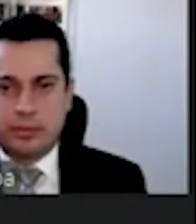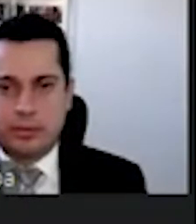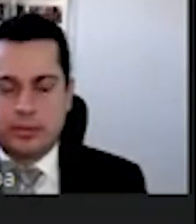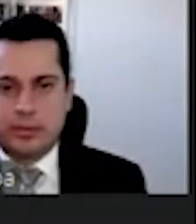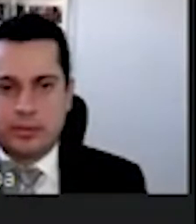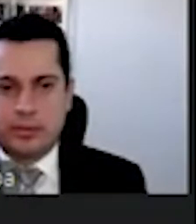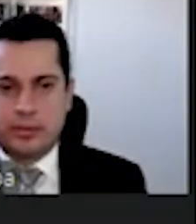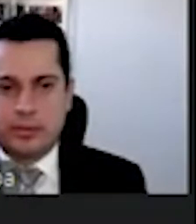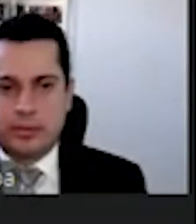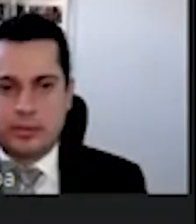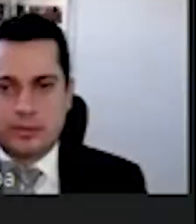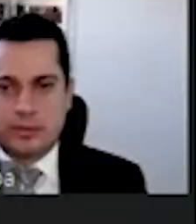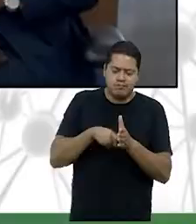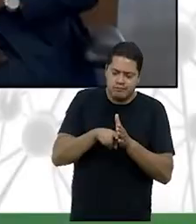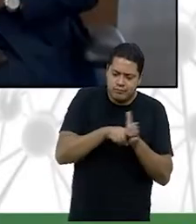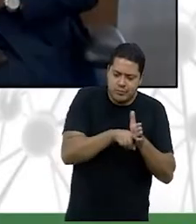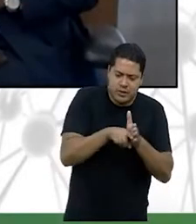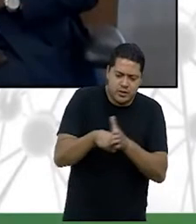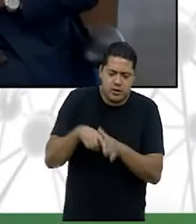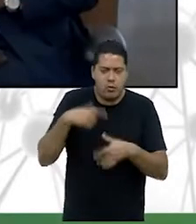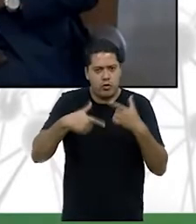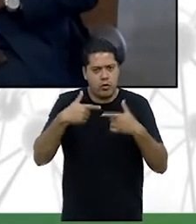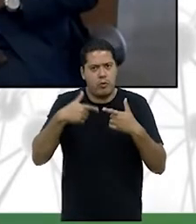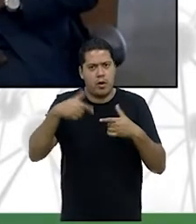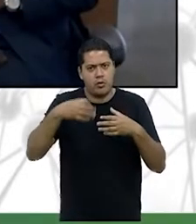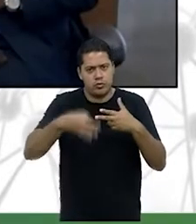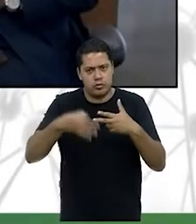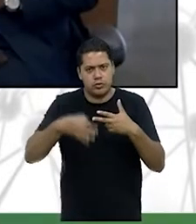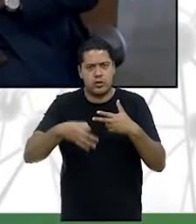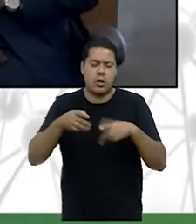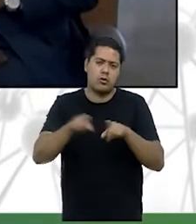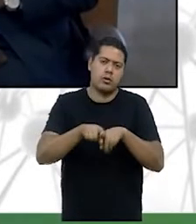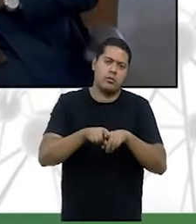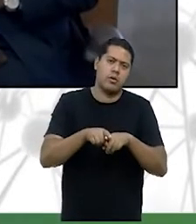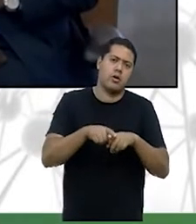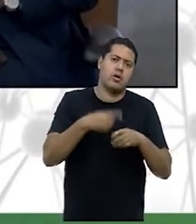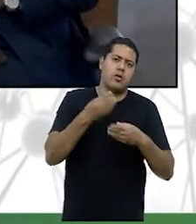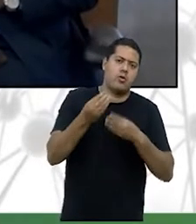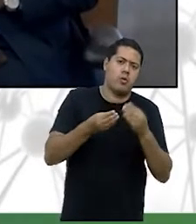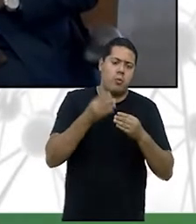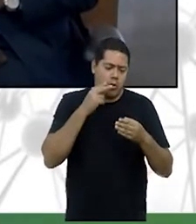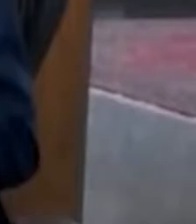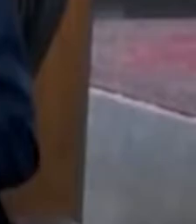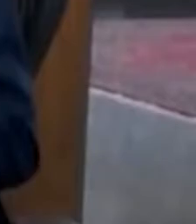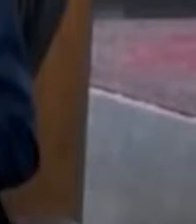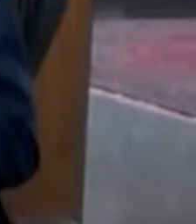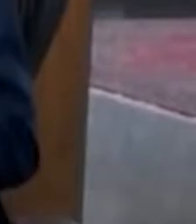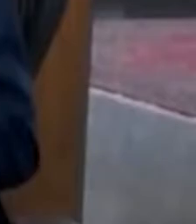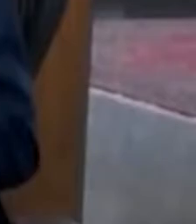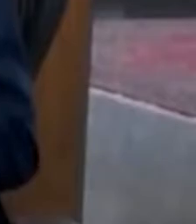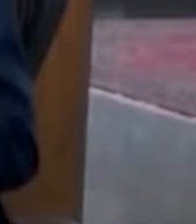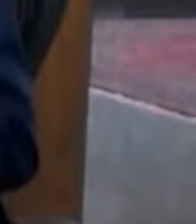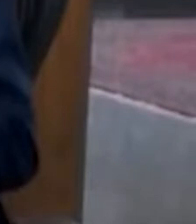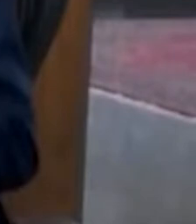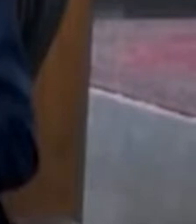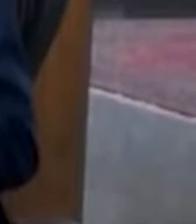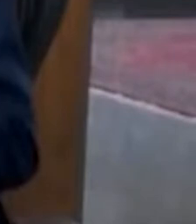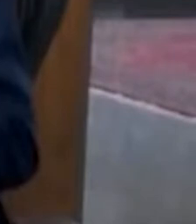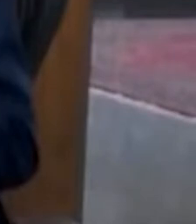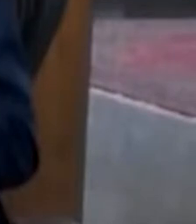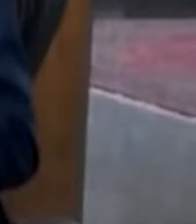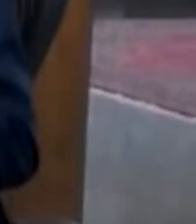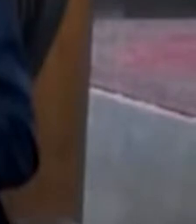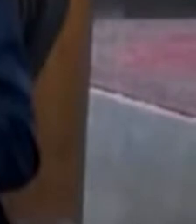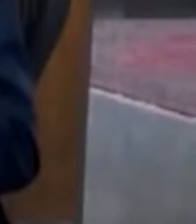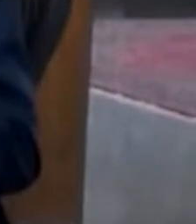na redução de litígios. O evento foi transmitido ao vivo pelo canal do STJ no YouTube. Na cerimônia de abertura, o